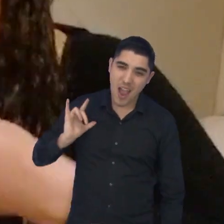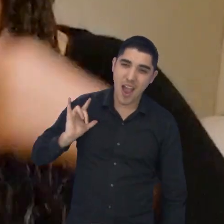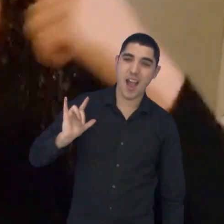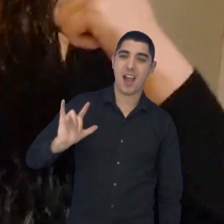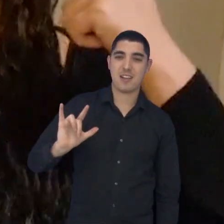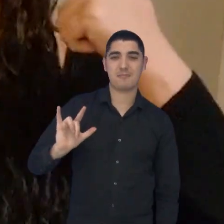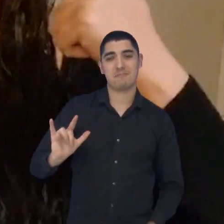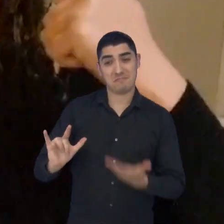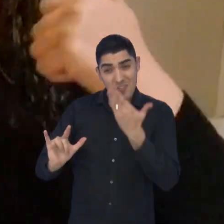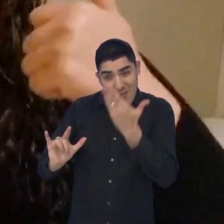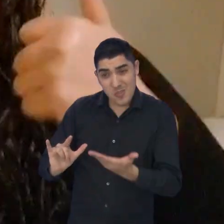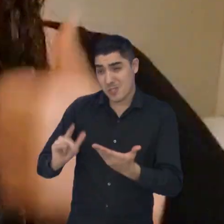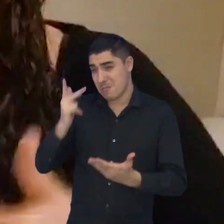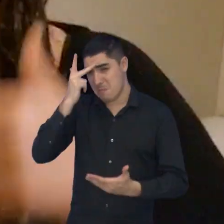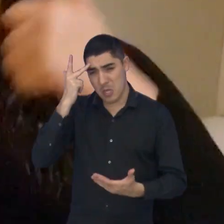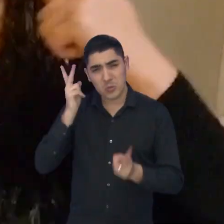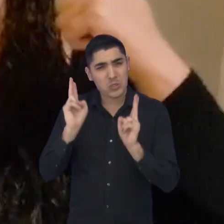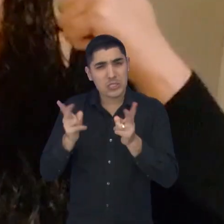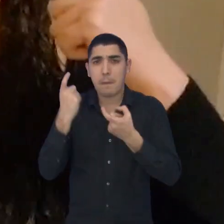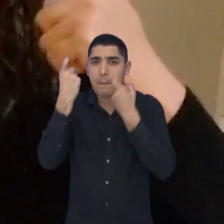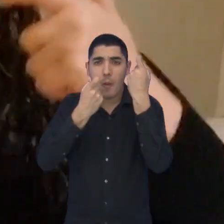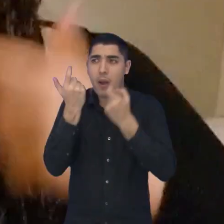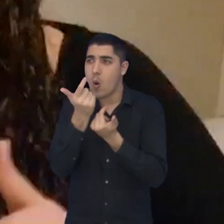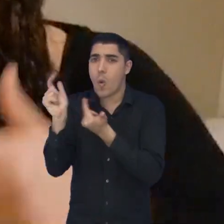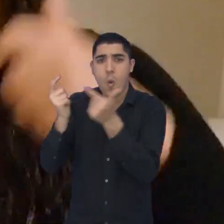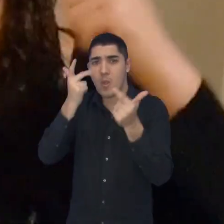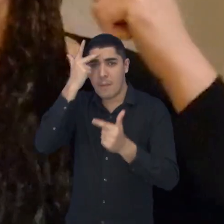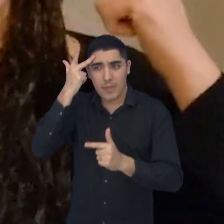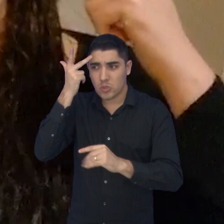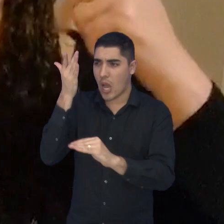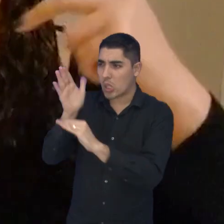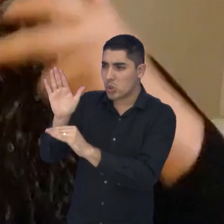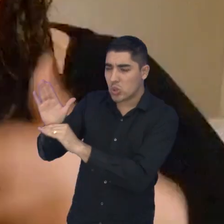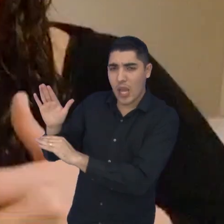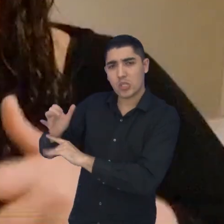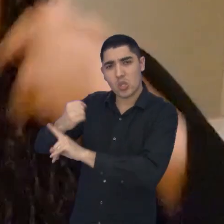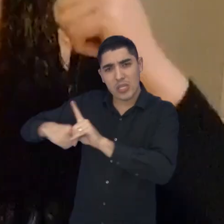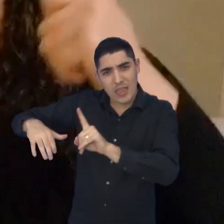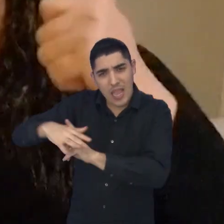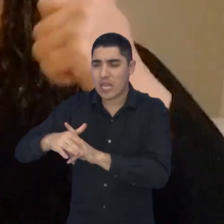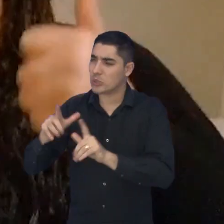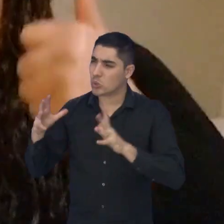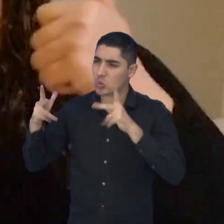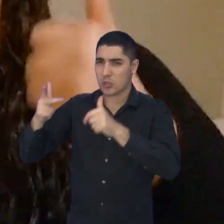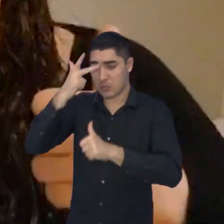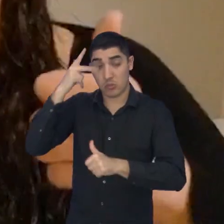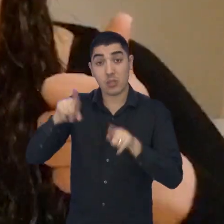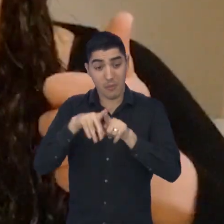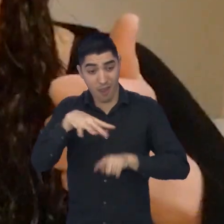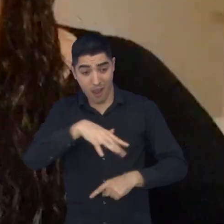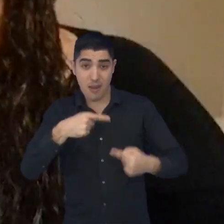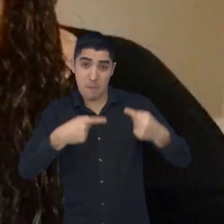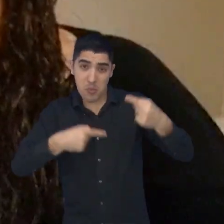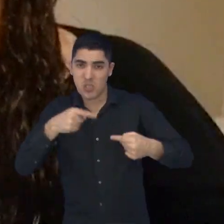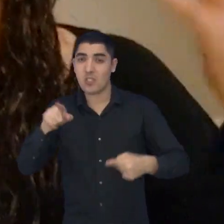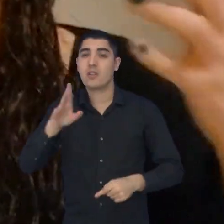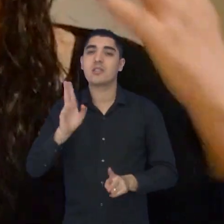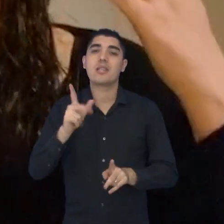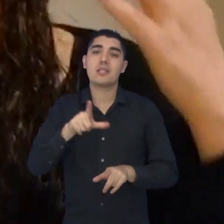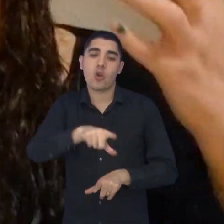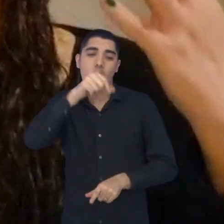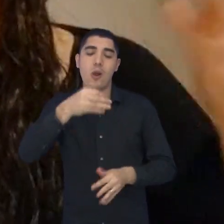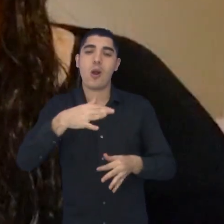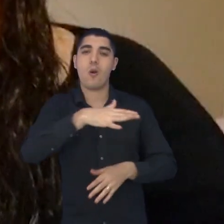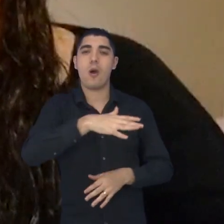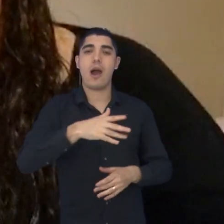uma pessoa sempre preocupada com o coletivo, com causas sociais, com a questão política e sempre do lado certo da história. Você merece todo